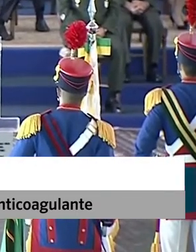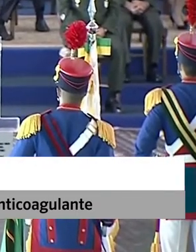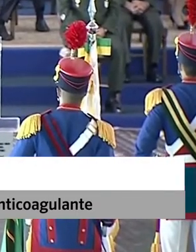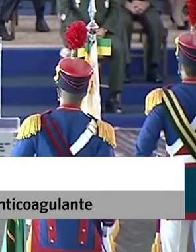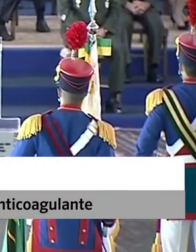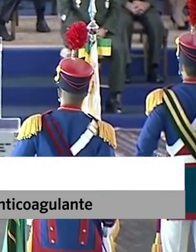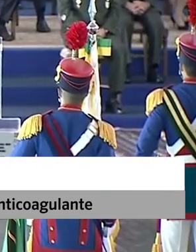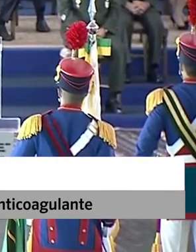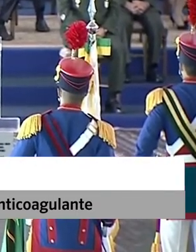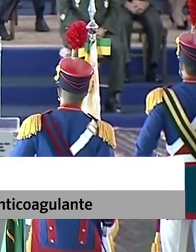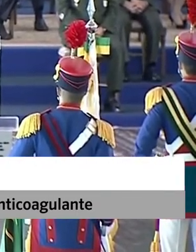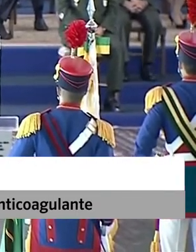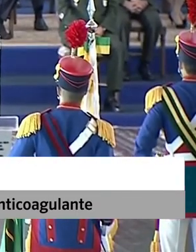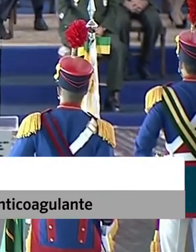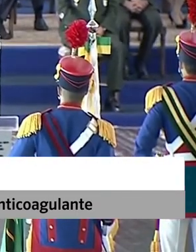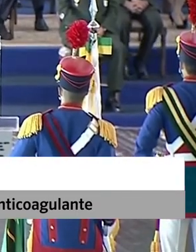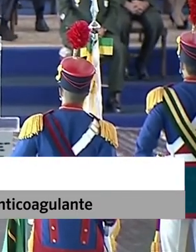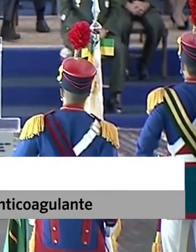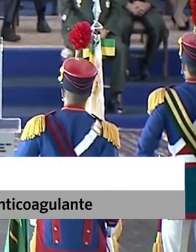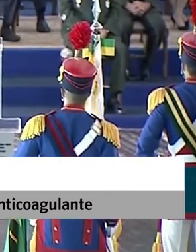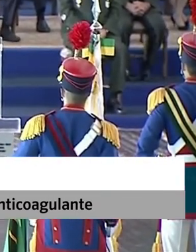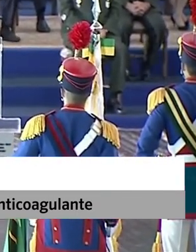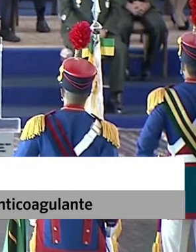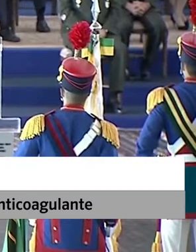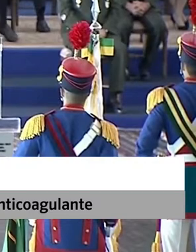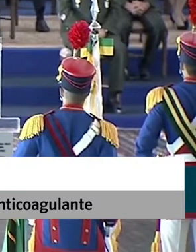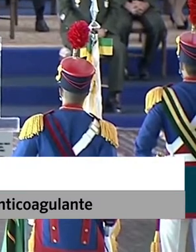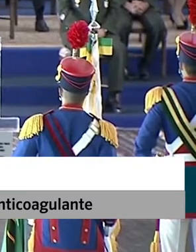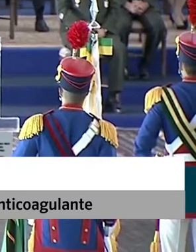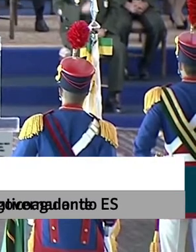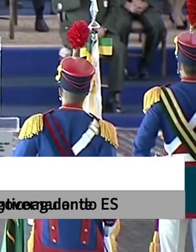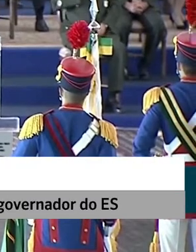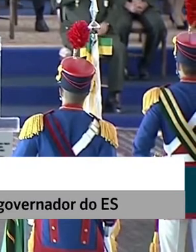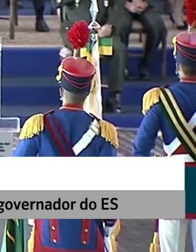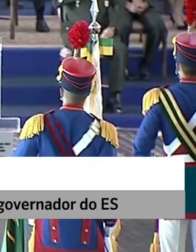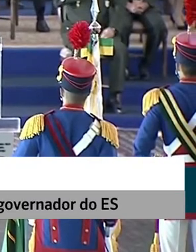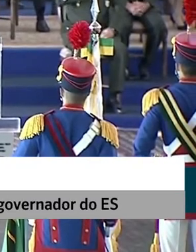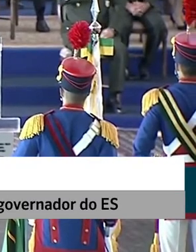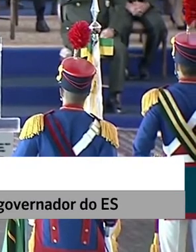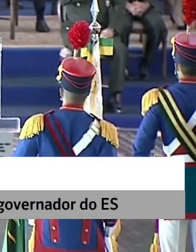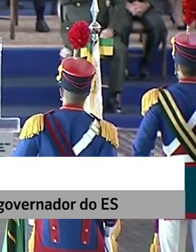O ministro de Estado da Defesa fará uso da palavra.